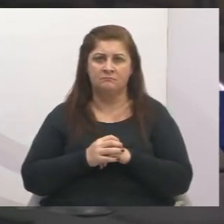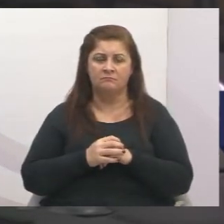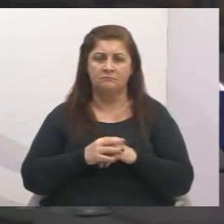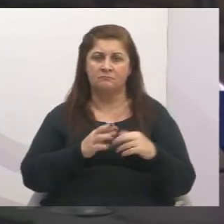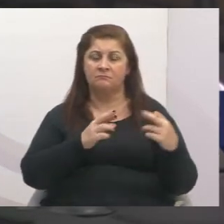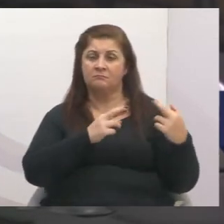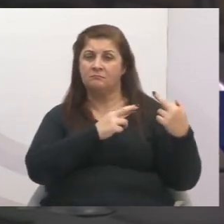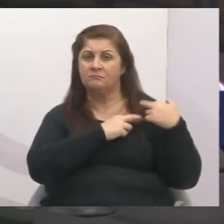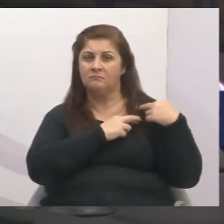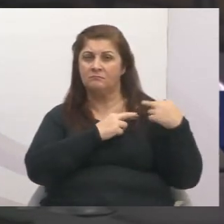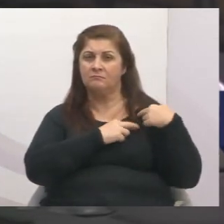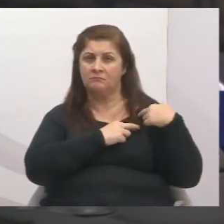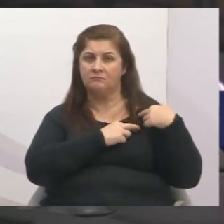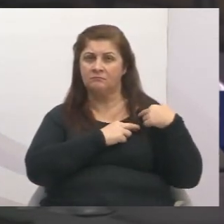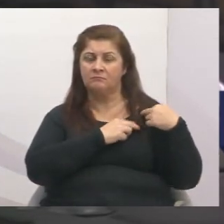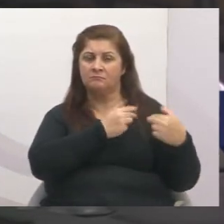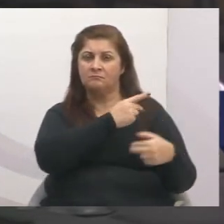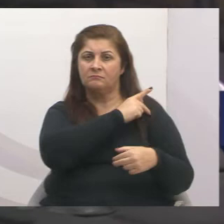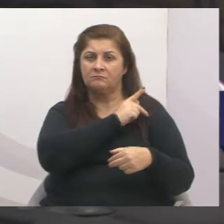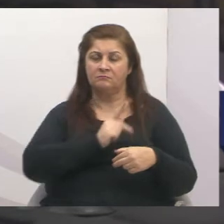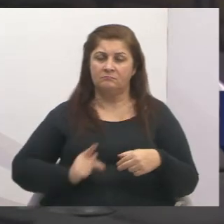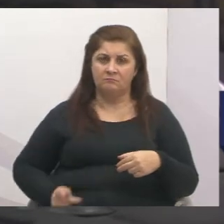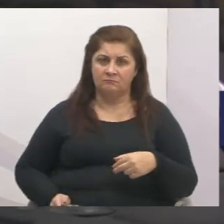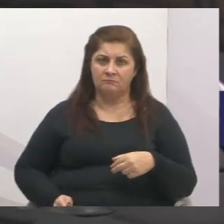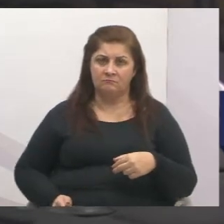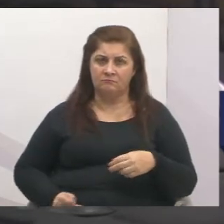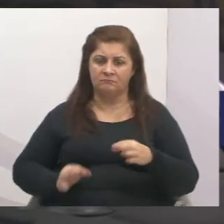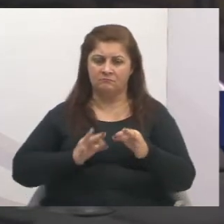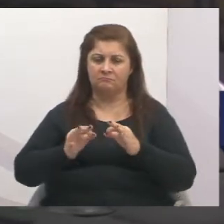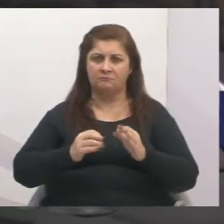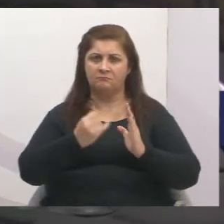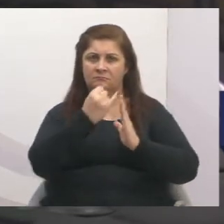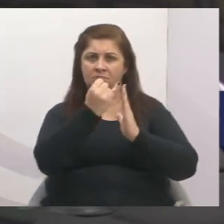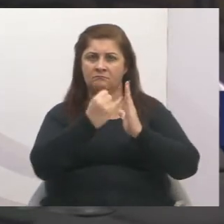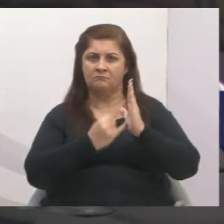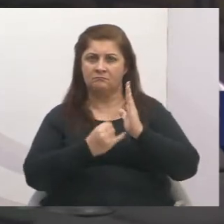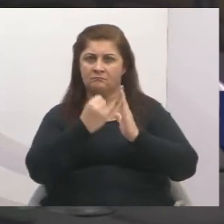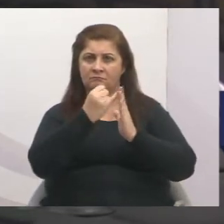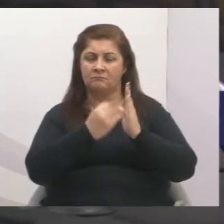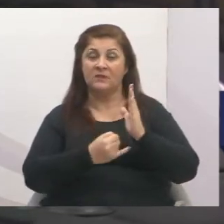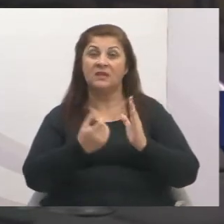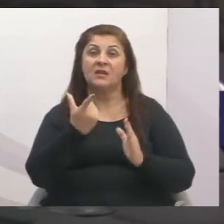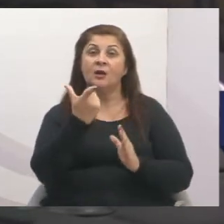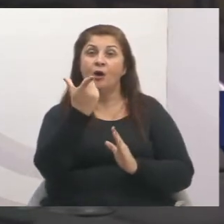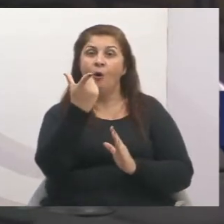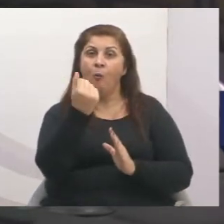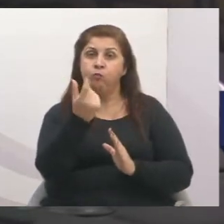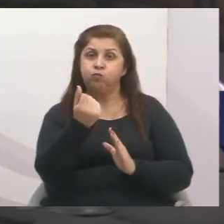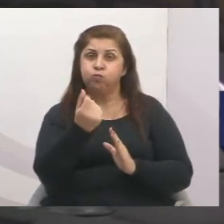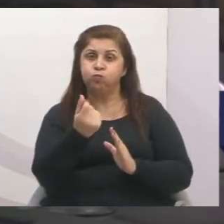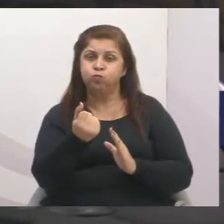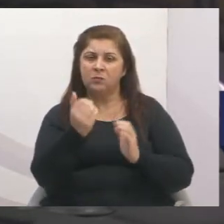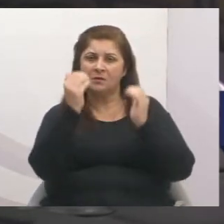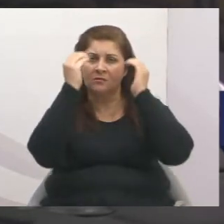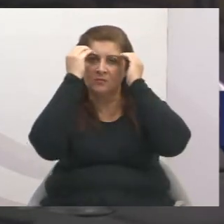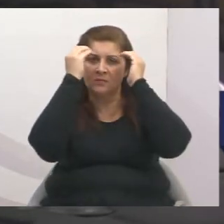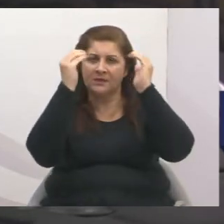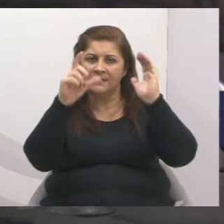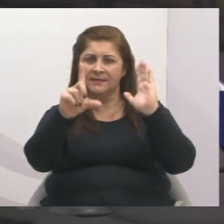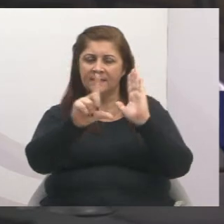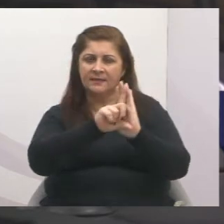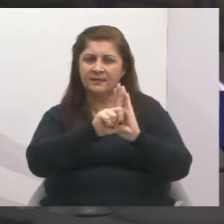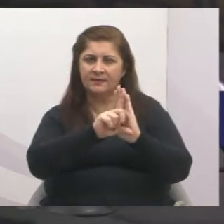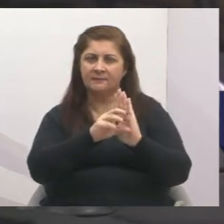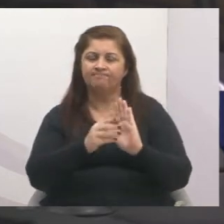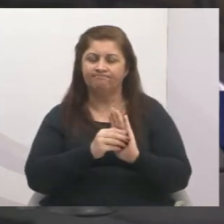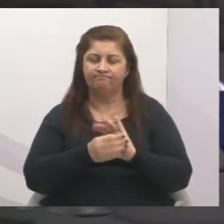União estabelecer impostos sobre grandes fortunas nos termos da lei complementar.